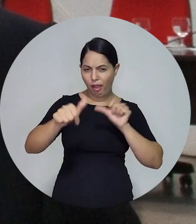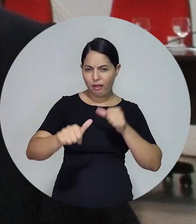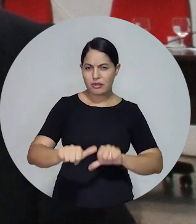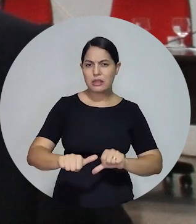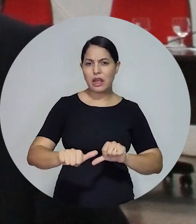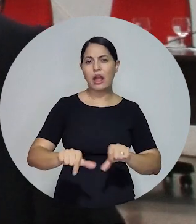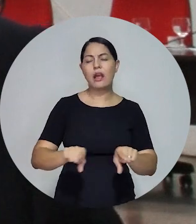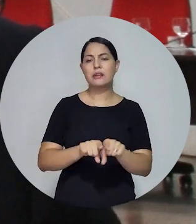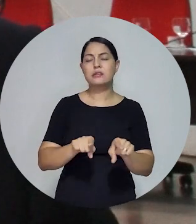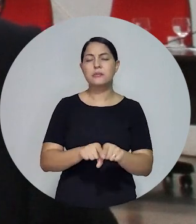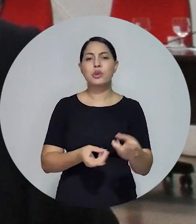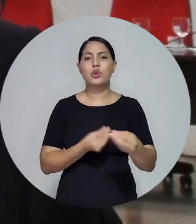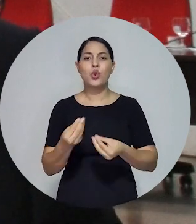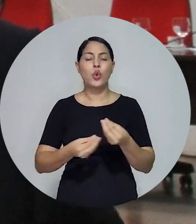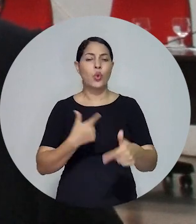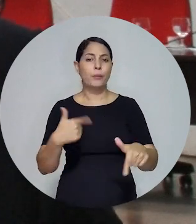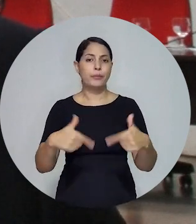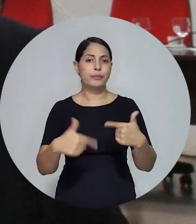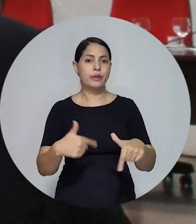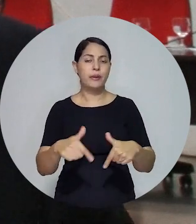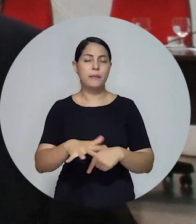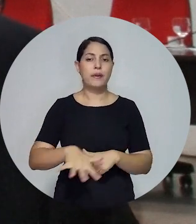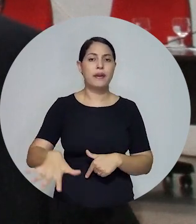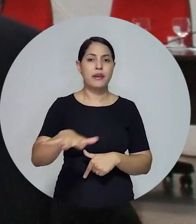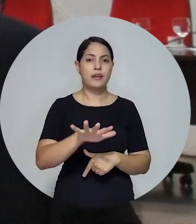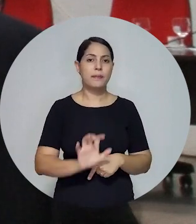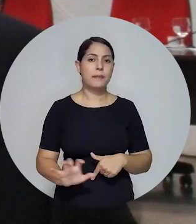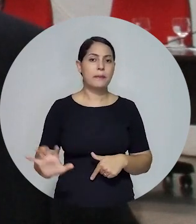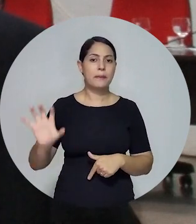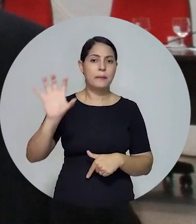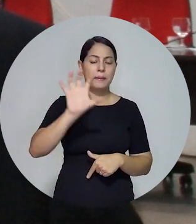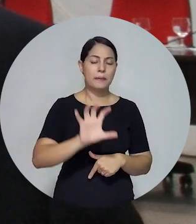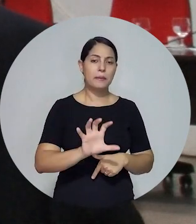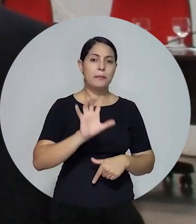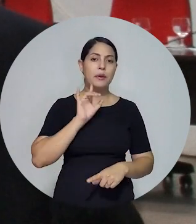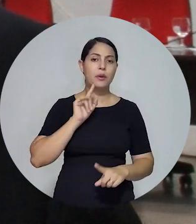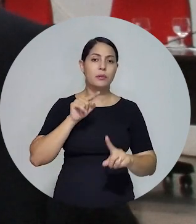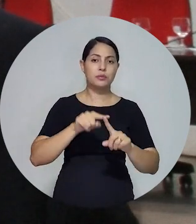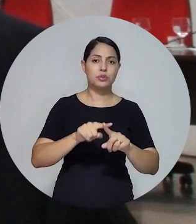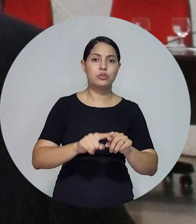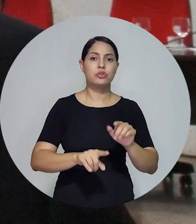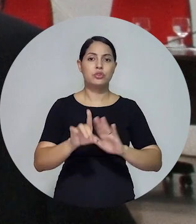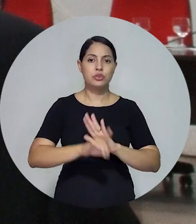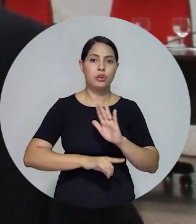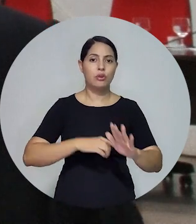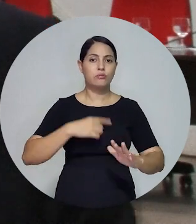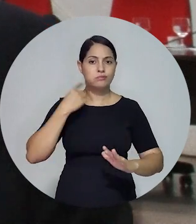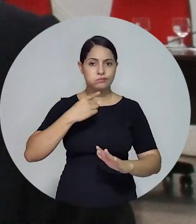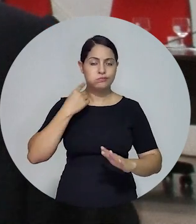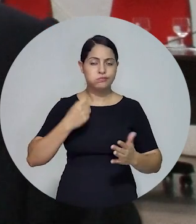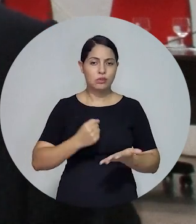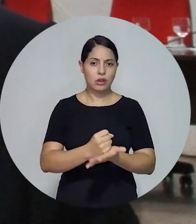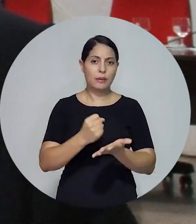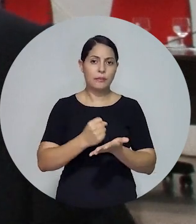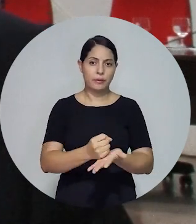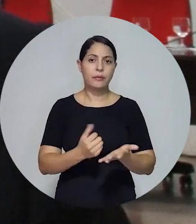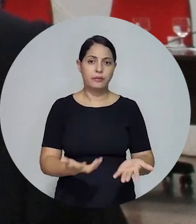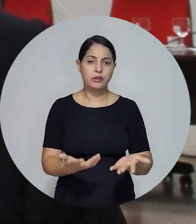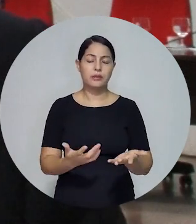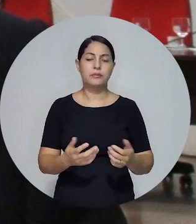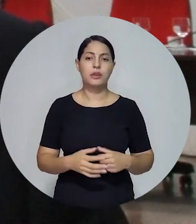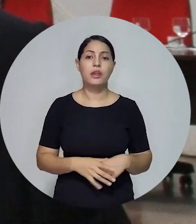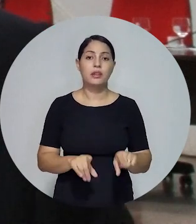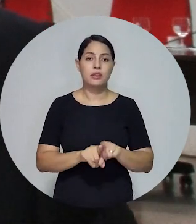viés. Primeiro, a análise e a forma de trabalho que exerce as subseções e a seccional na defesa